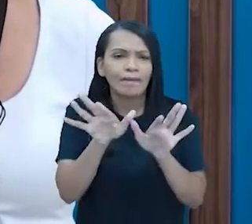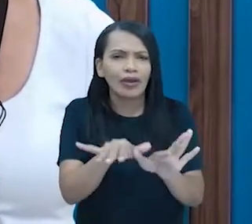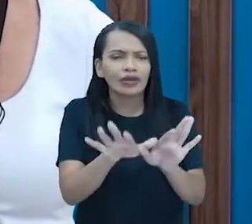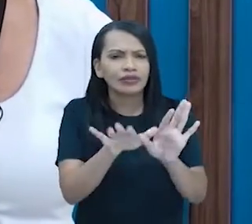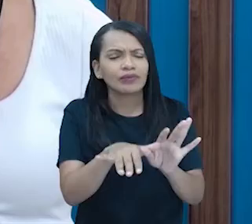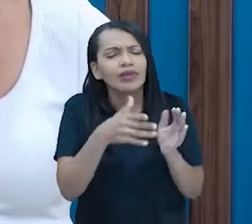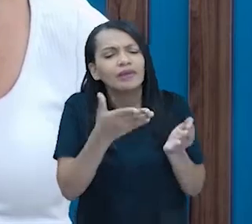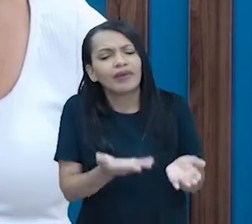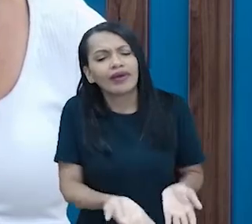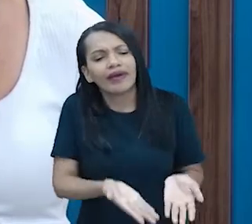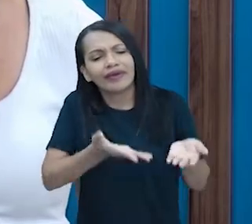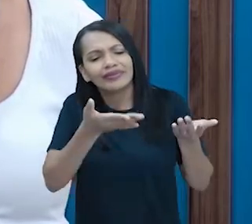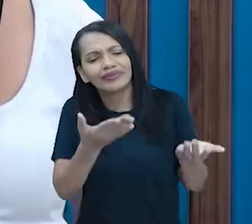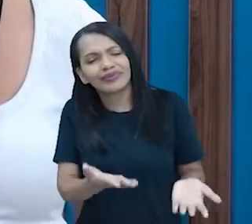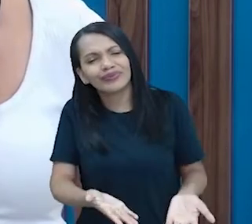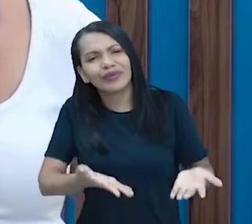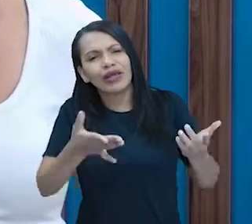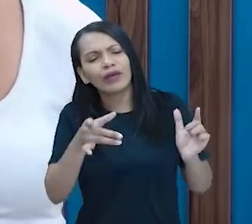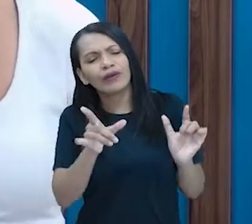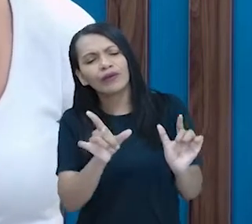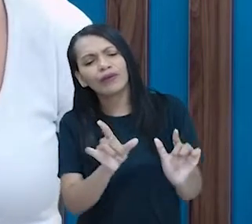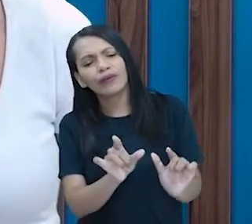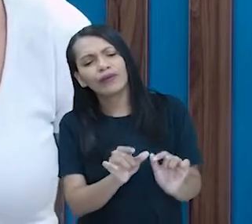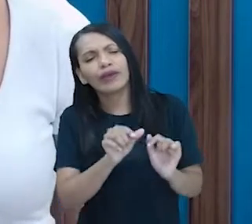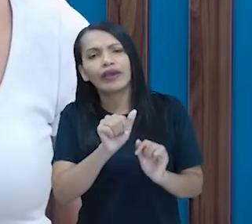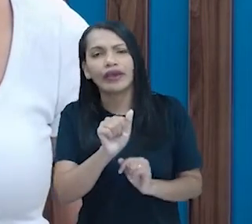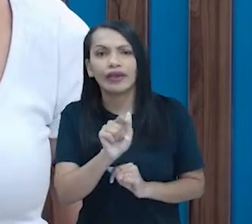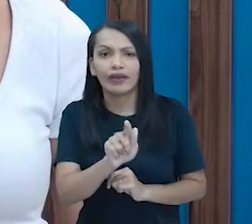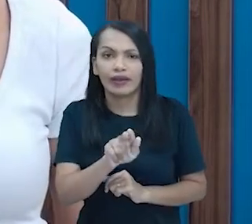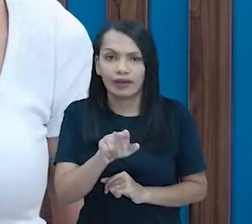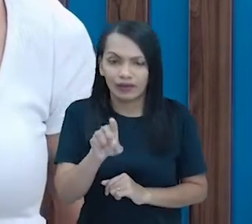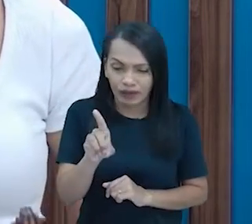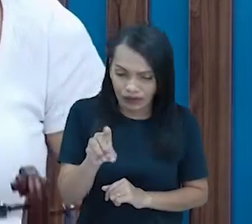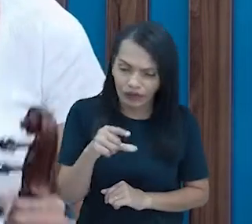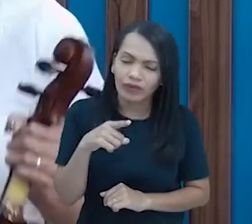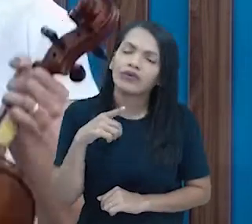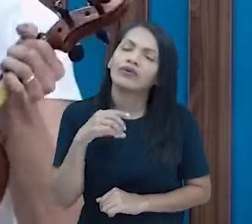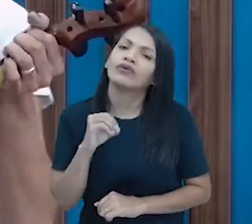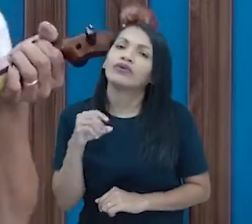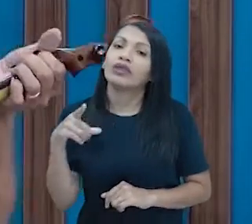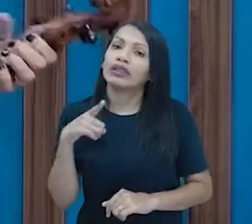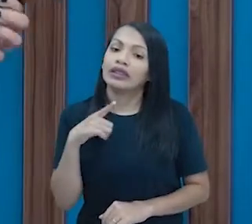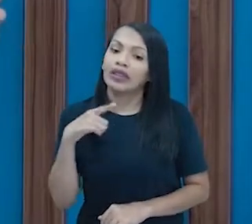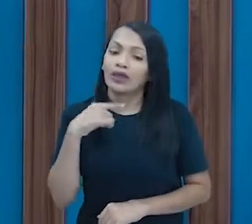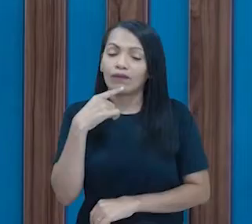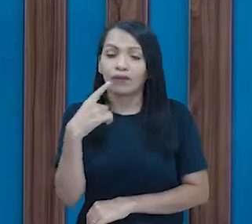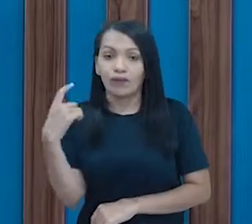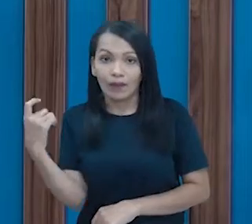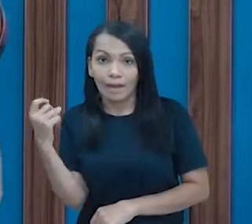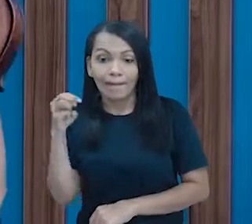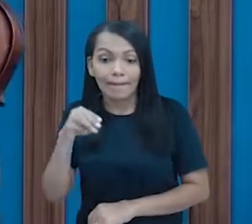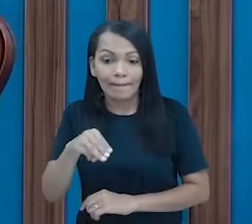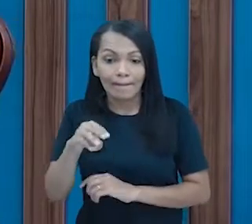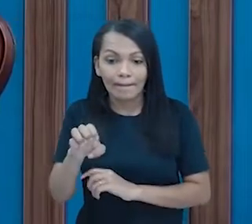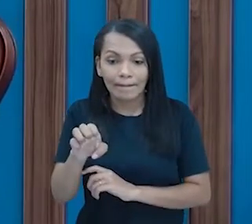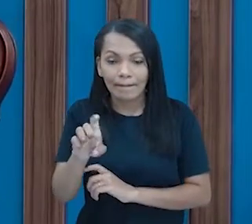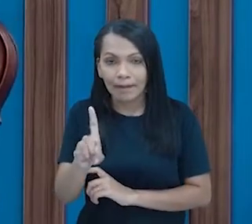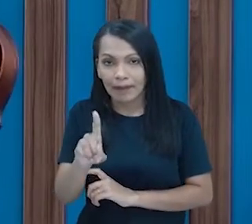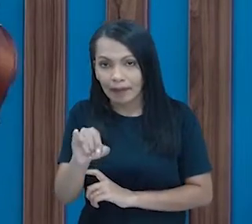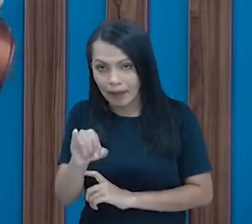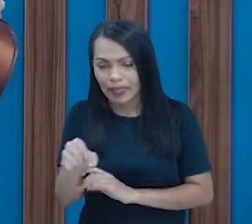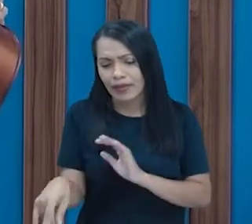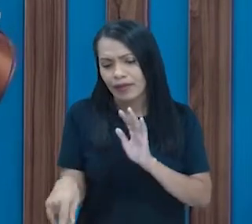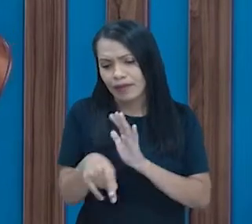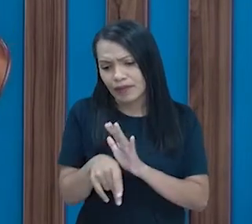mais suave, mais agudo. E também temos o som médio, né? No próprio instrumento que eu trouxe aqui para vocês, o violino,